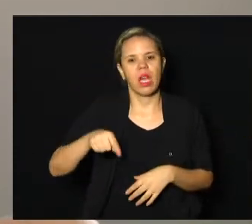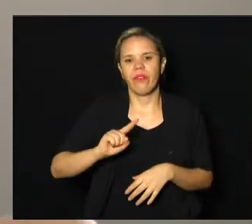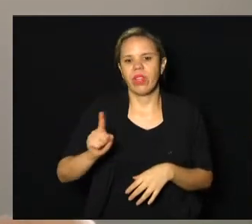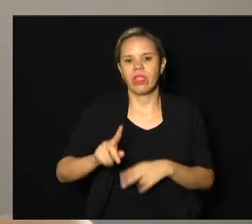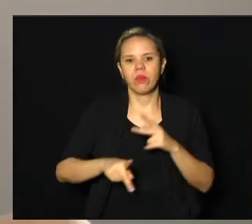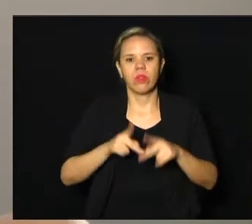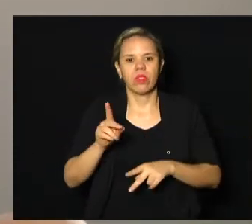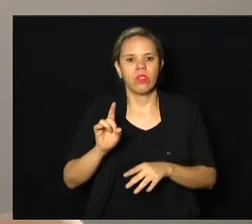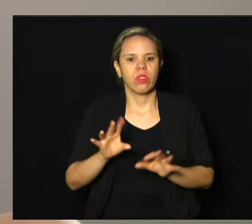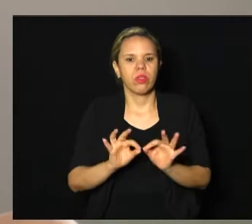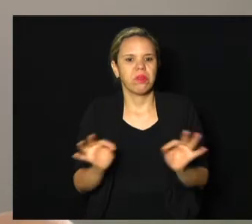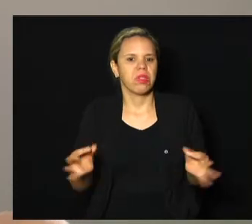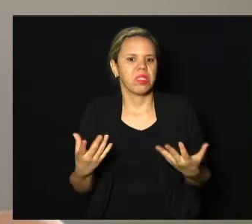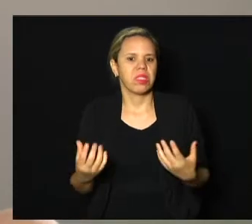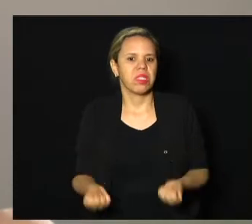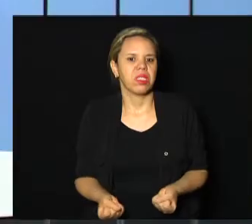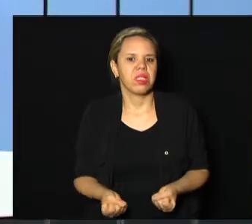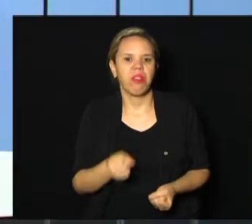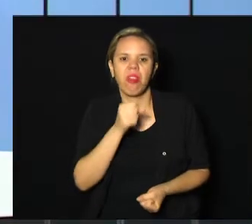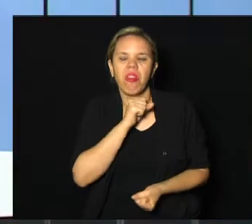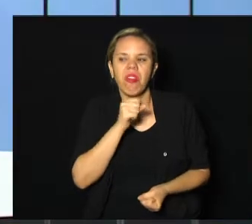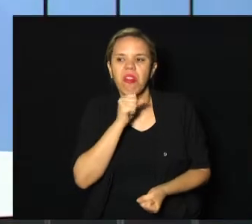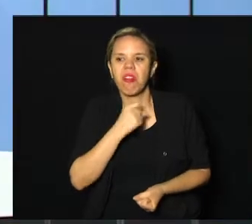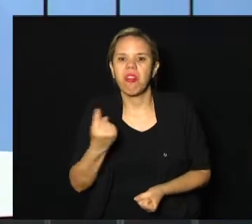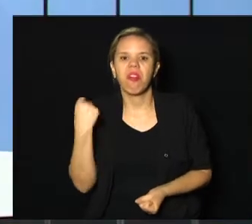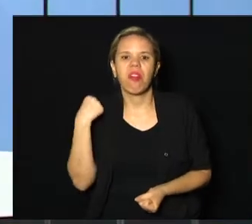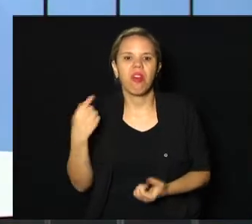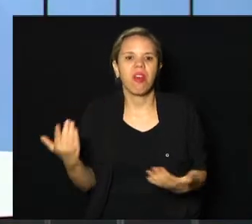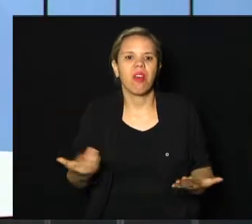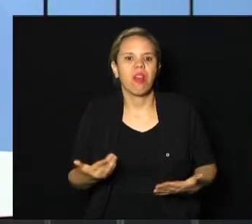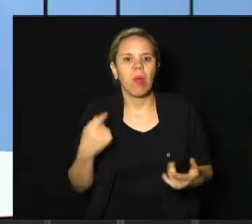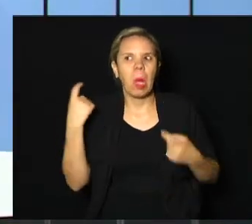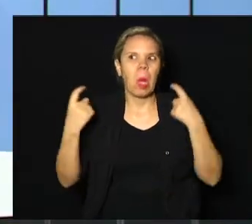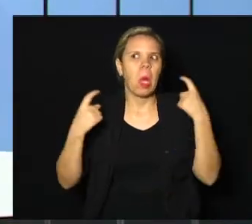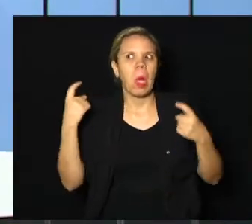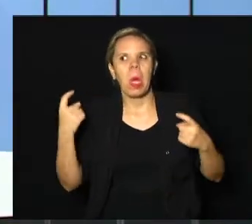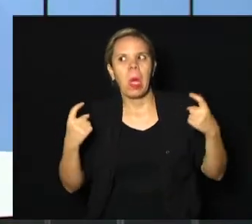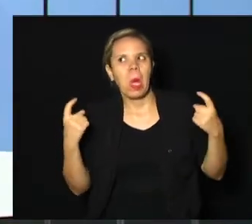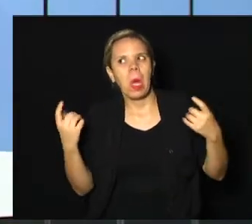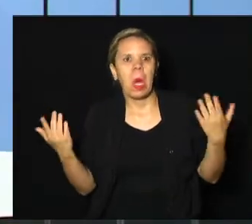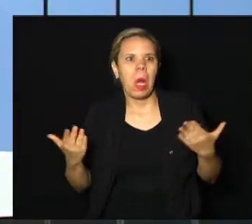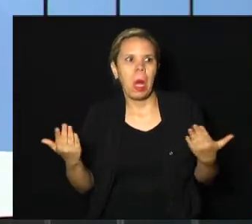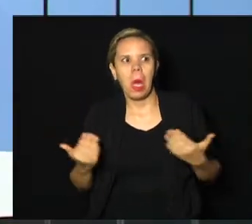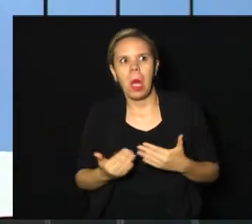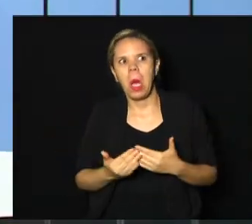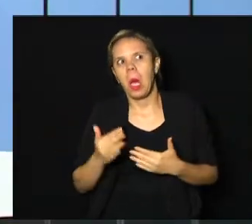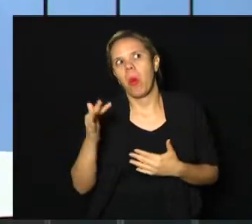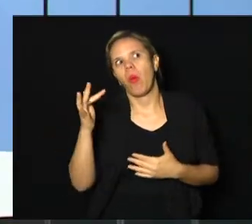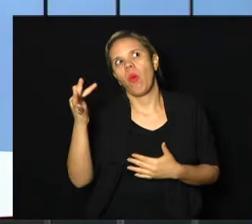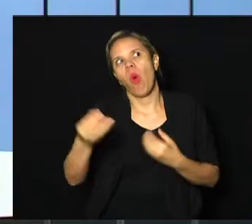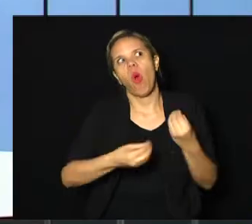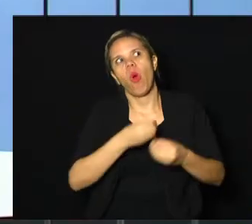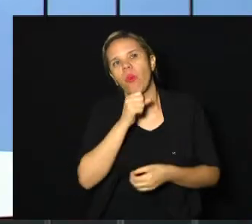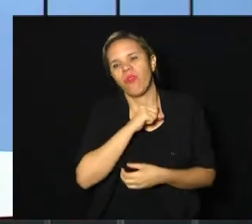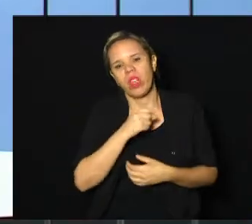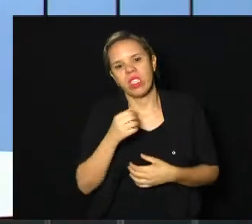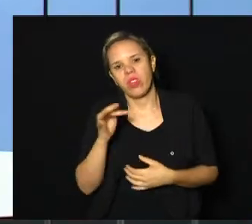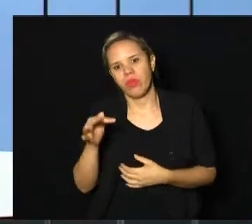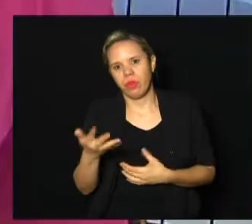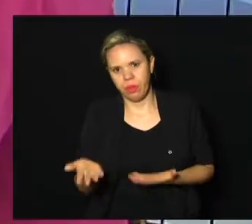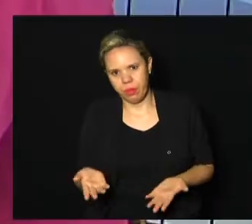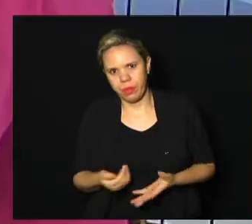as pessoas simplesmente aceitavam envelhecer, né? Mas hoje a gente está preocupado em como envelhecer, né,